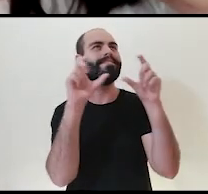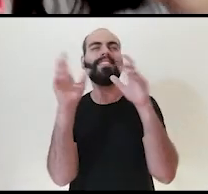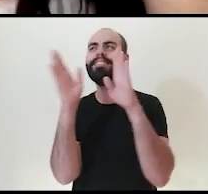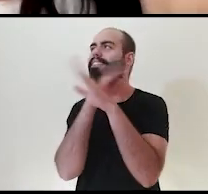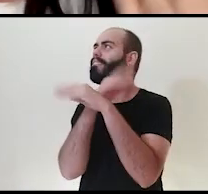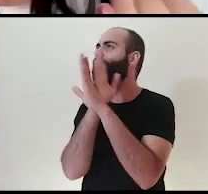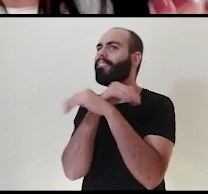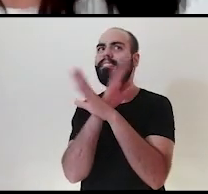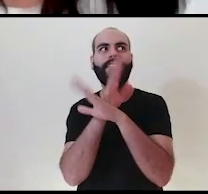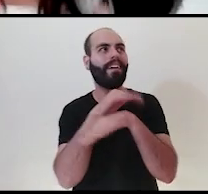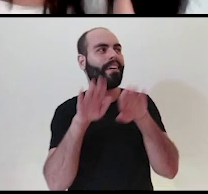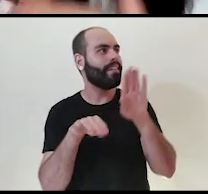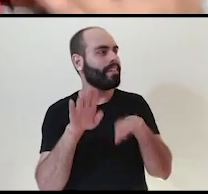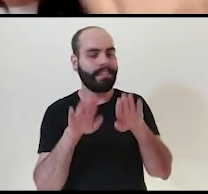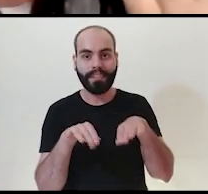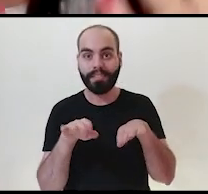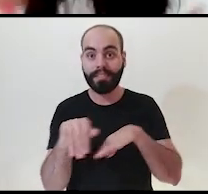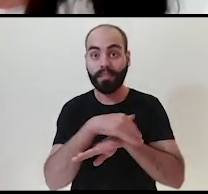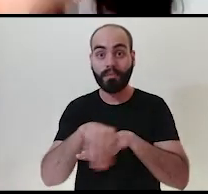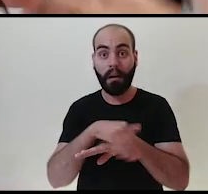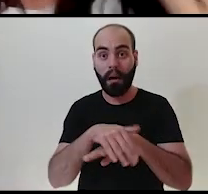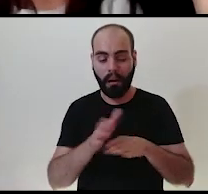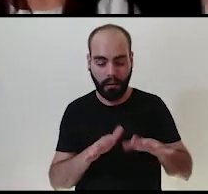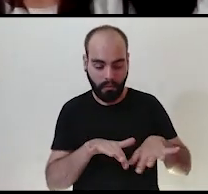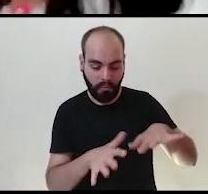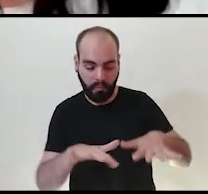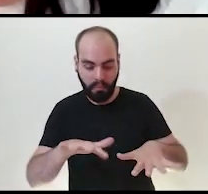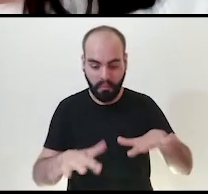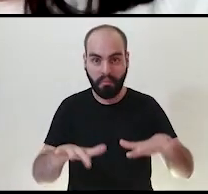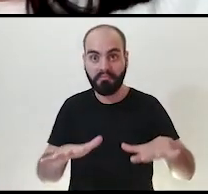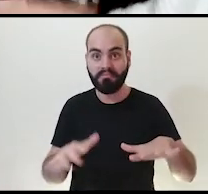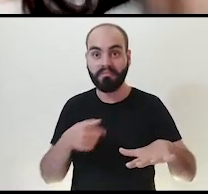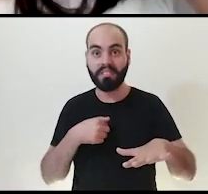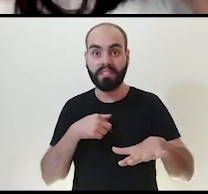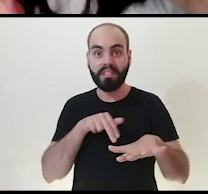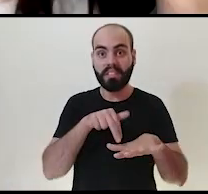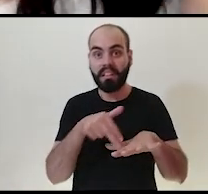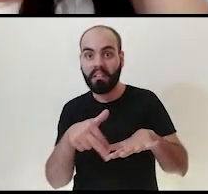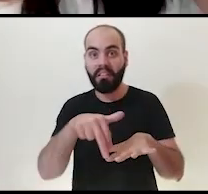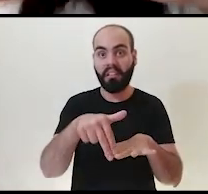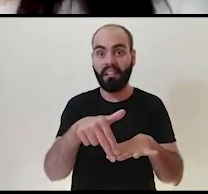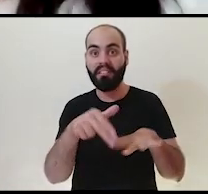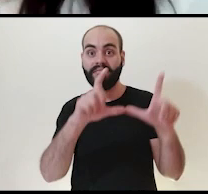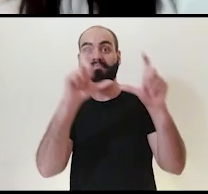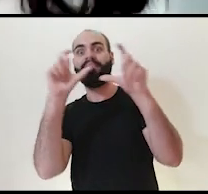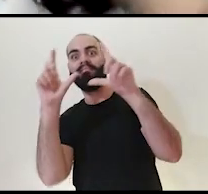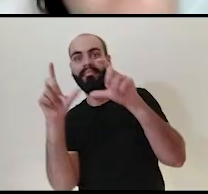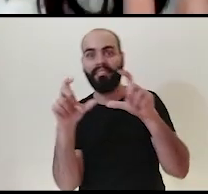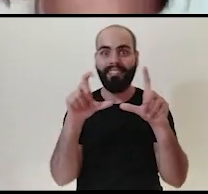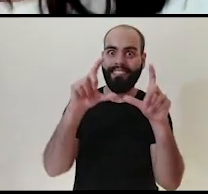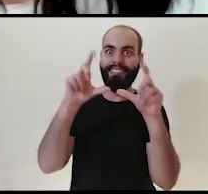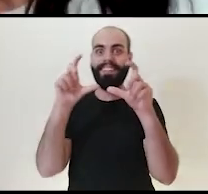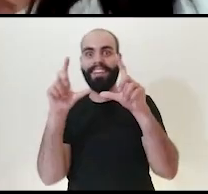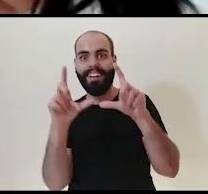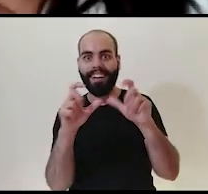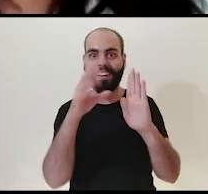distrai, tem um desnível no chão, na calçada, você desceu um degrau, e aí ficou torto e você tá olhando para